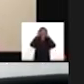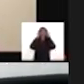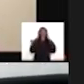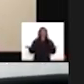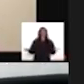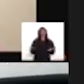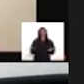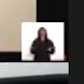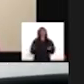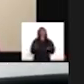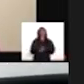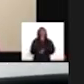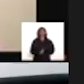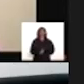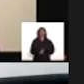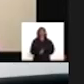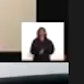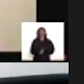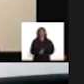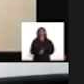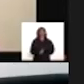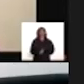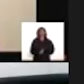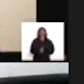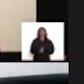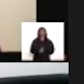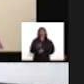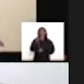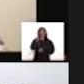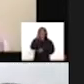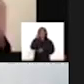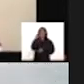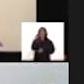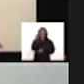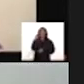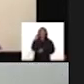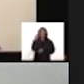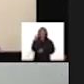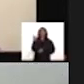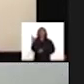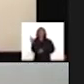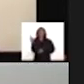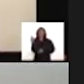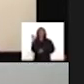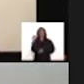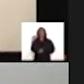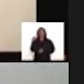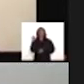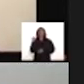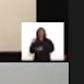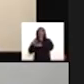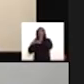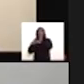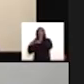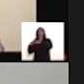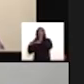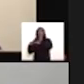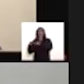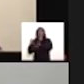da discussão, em discussão única, projeto de lei número 3580 de 2021, de autoria do deputado Brazão, que autoriza o